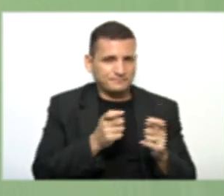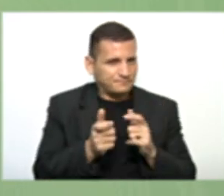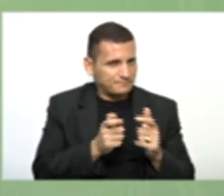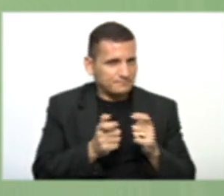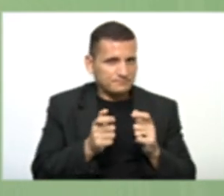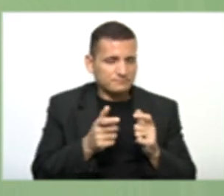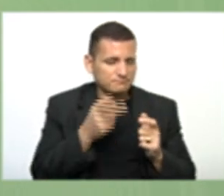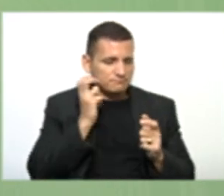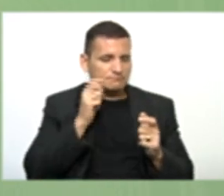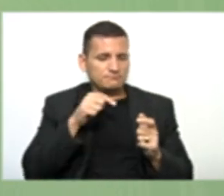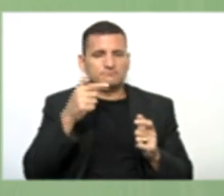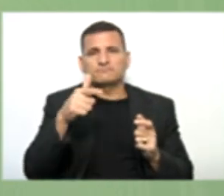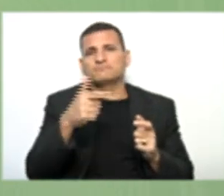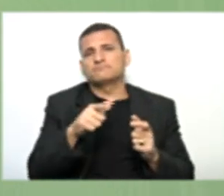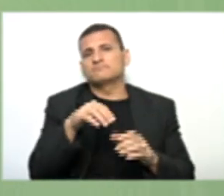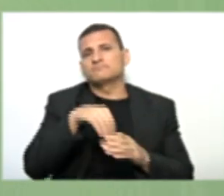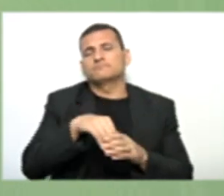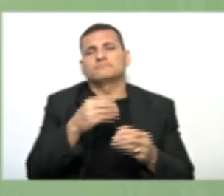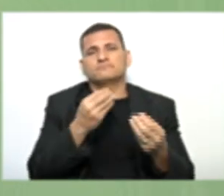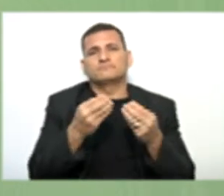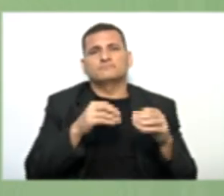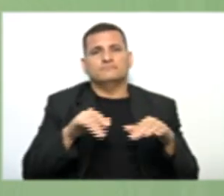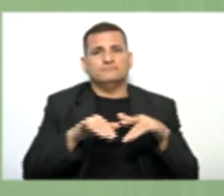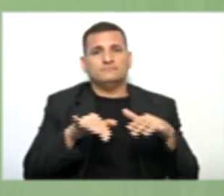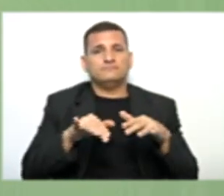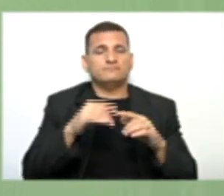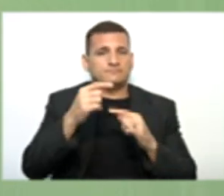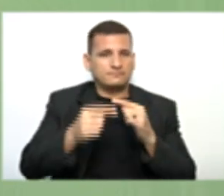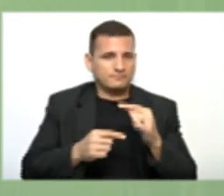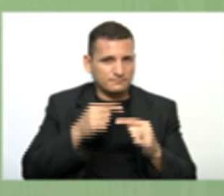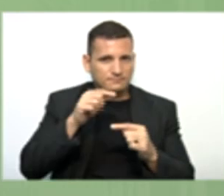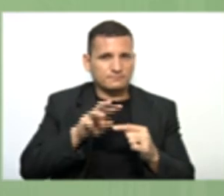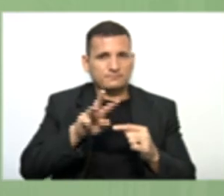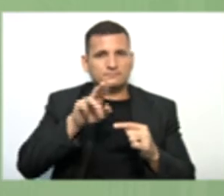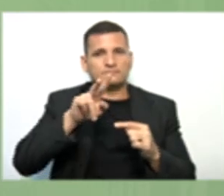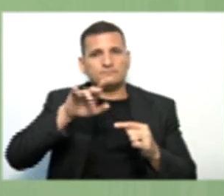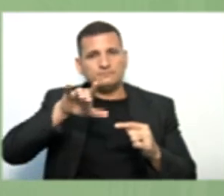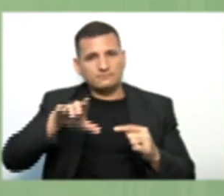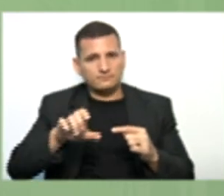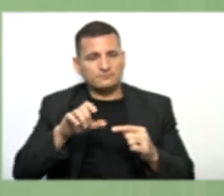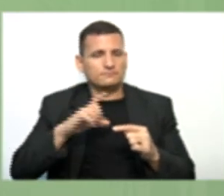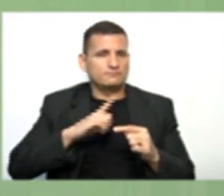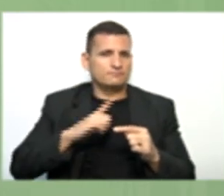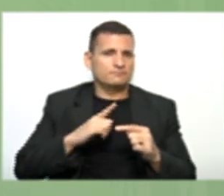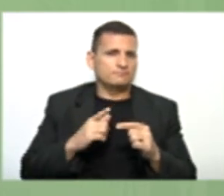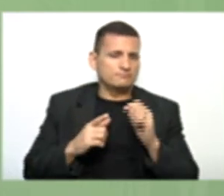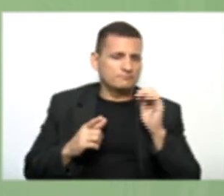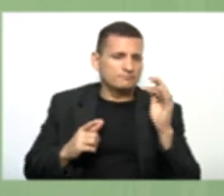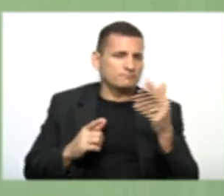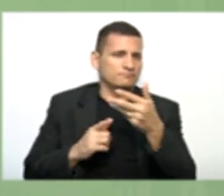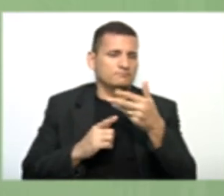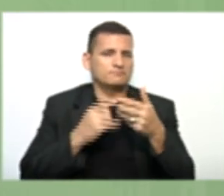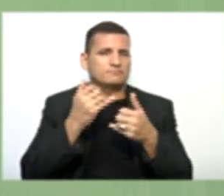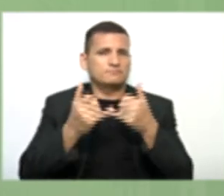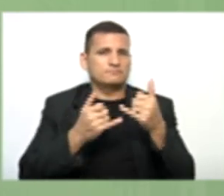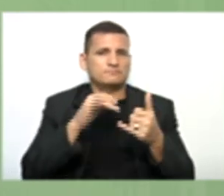gente não percebe a programação que está por trás. E o laço while, gente, está praticamente em quase todo esse processo de jogo,